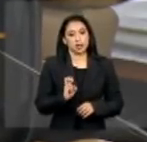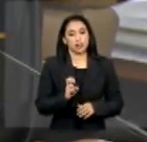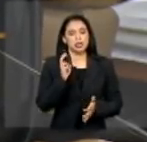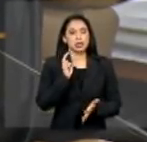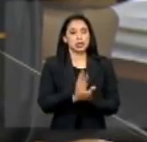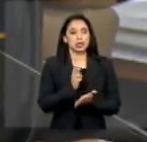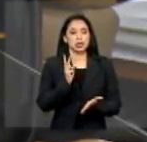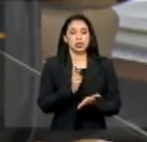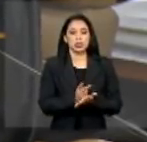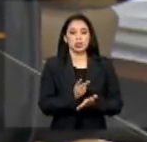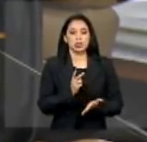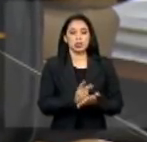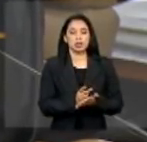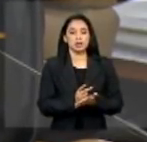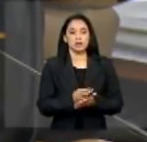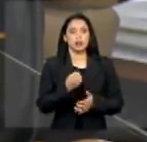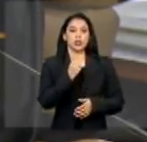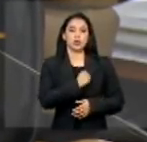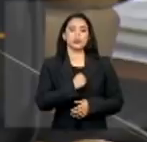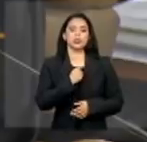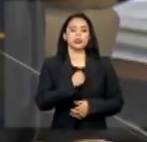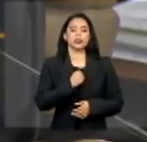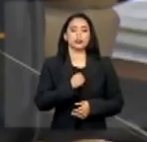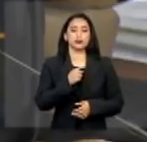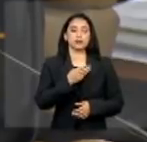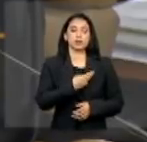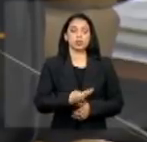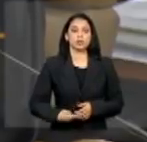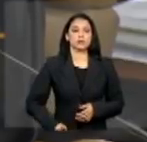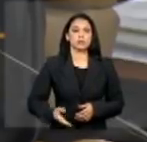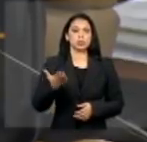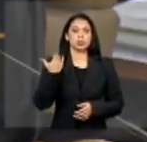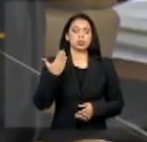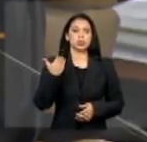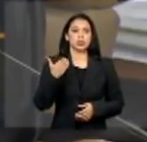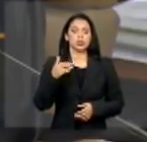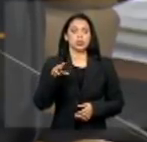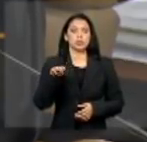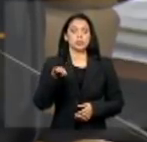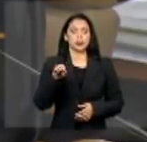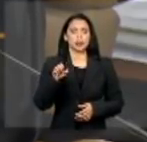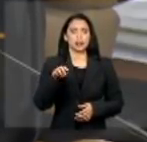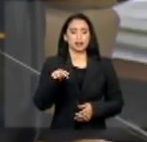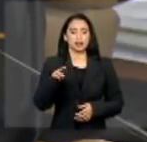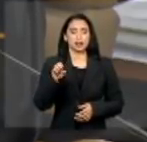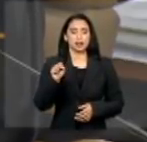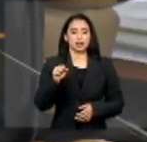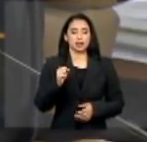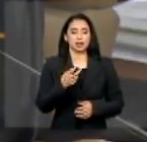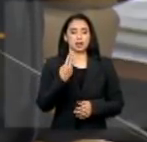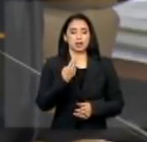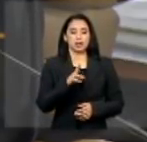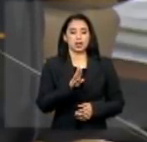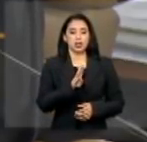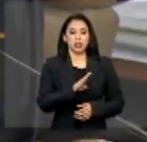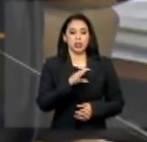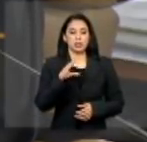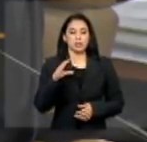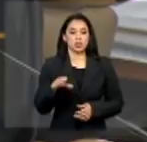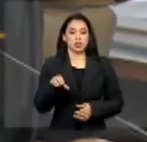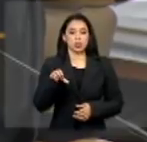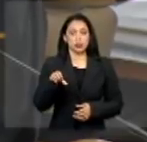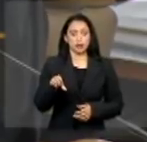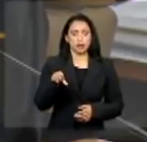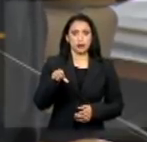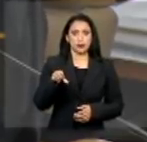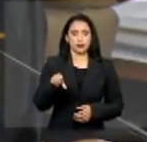linha o saudoso ministro menezes direito em voto proferido no habeas corpus 90 6